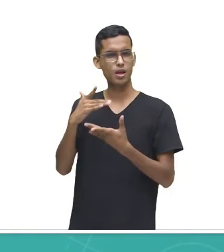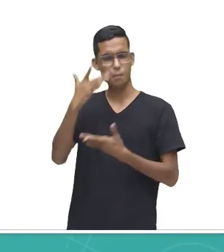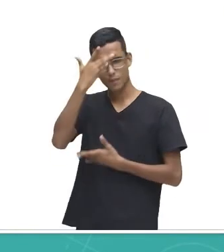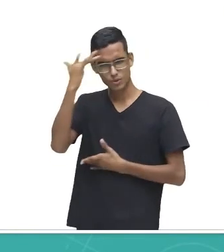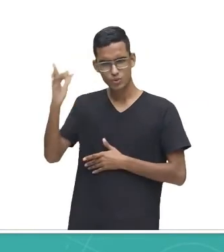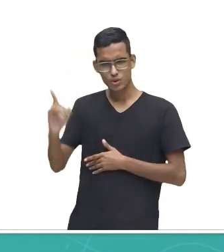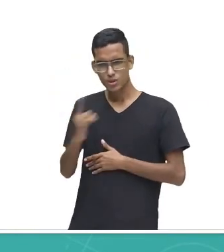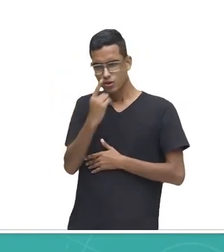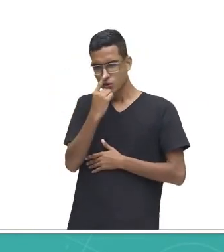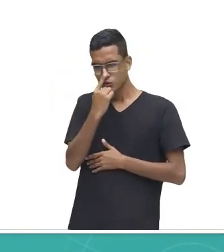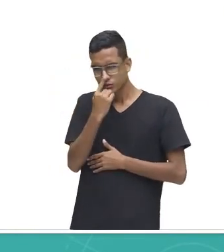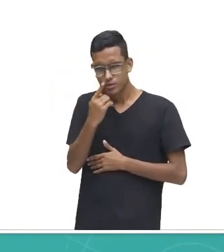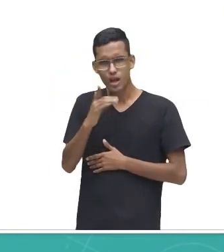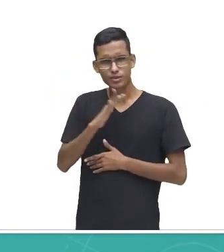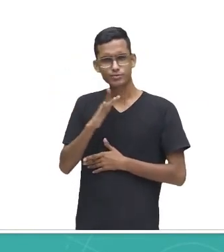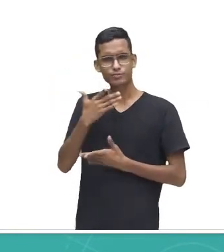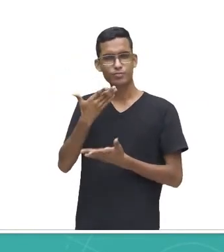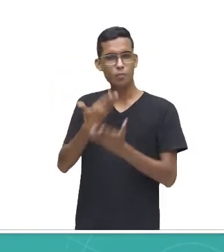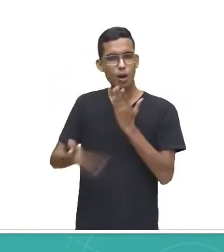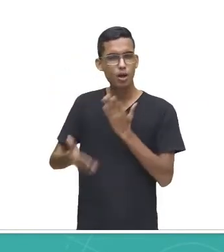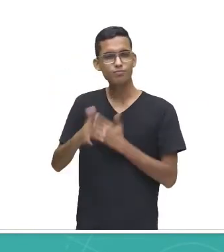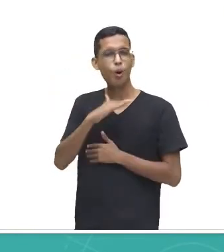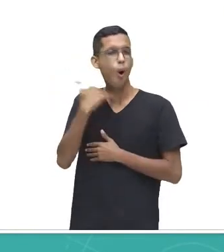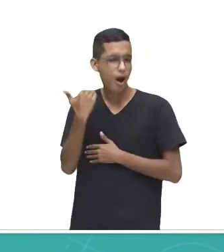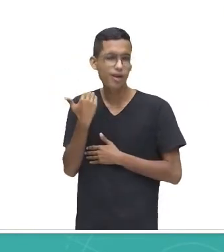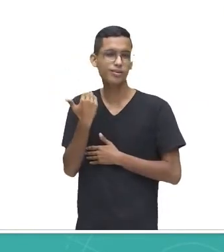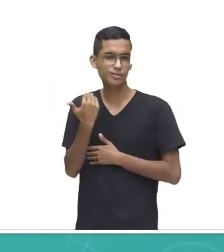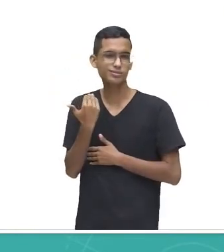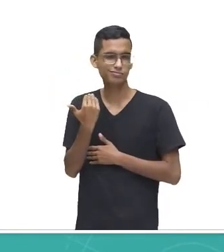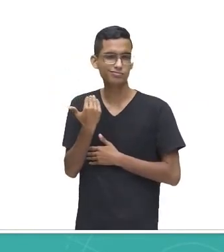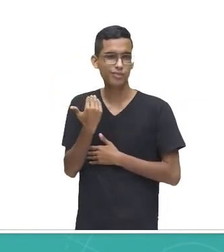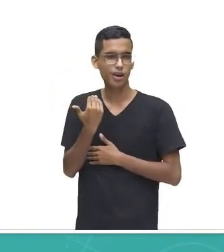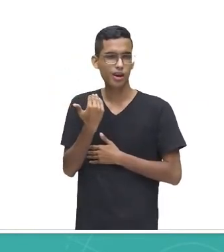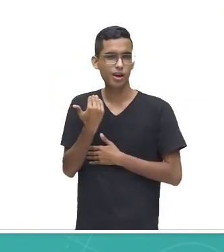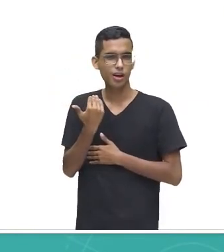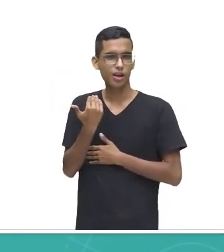Eu, você, cada um de nós conhecemos alguém que